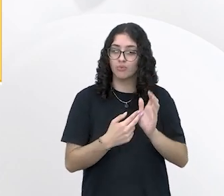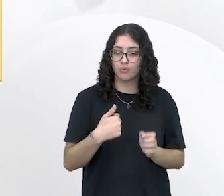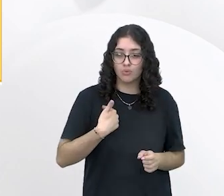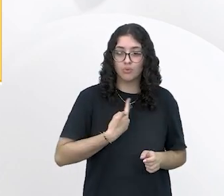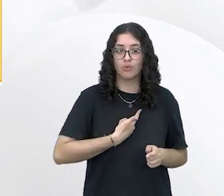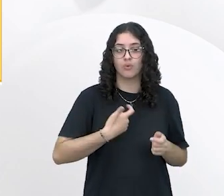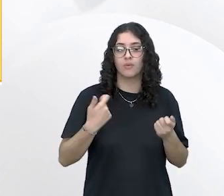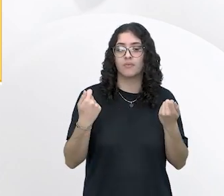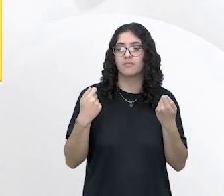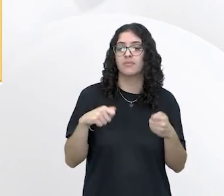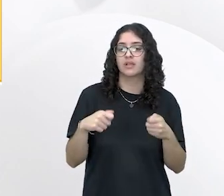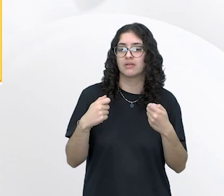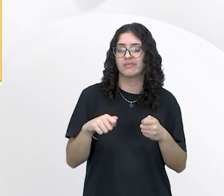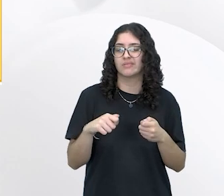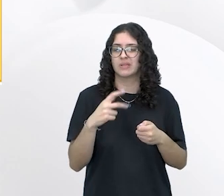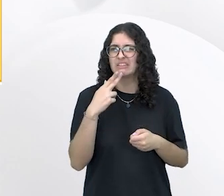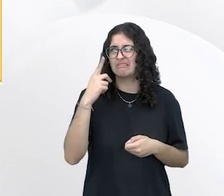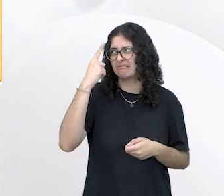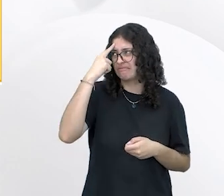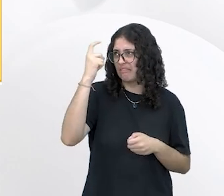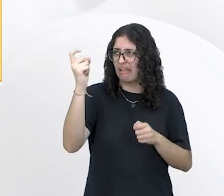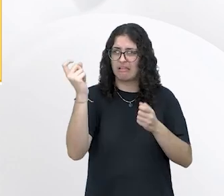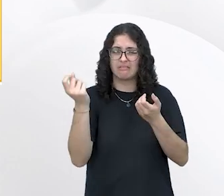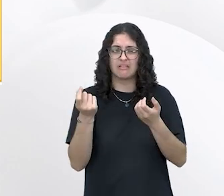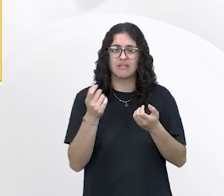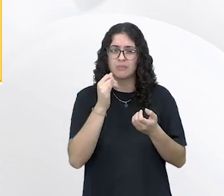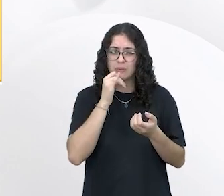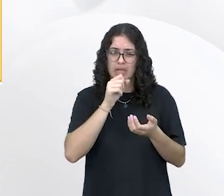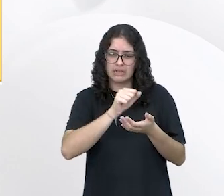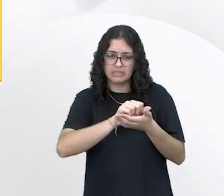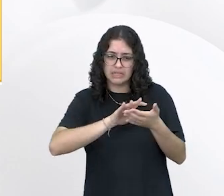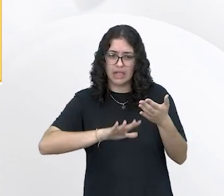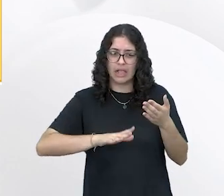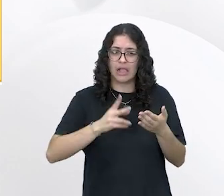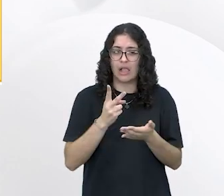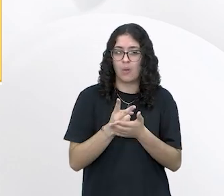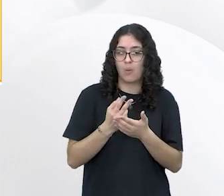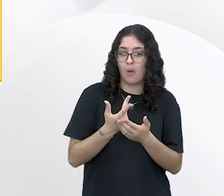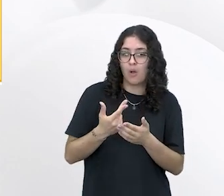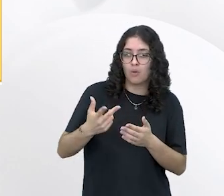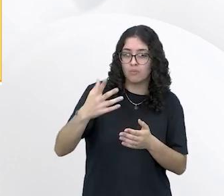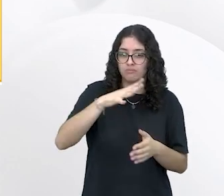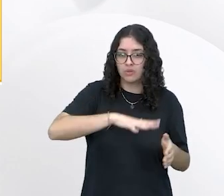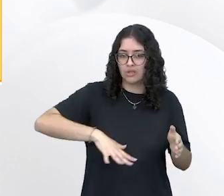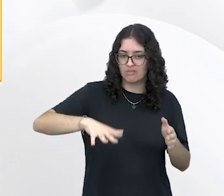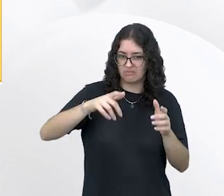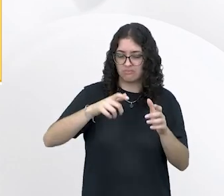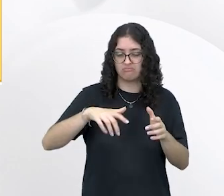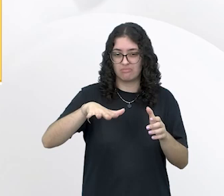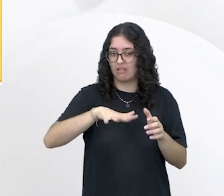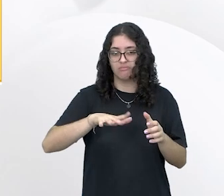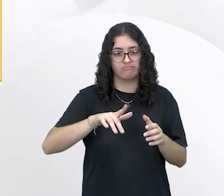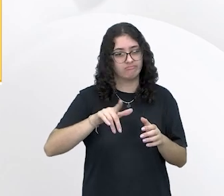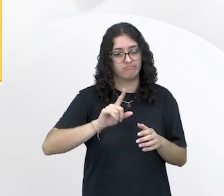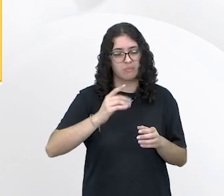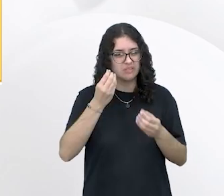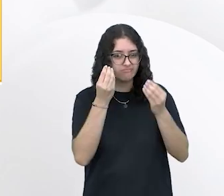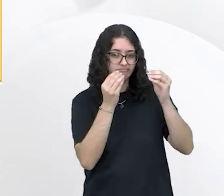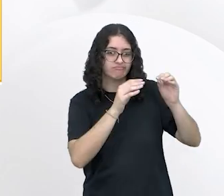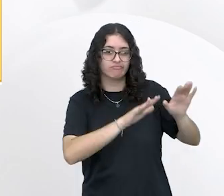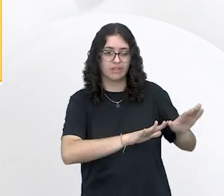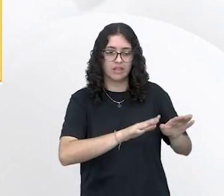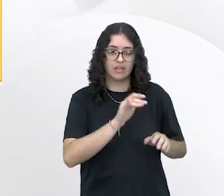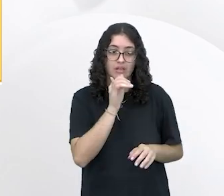devemos abandonar a ideia de que a mesma atividade é suficiente para toda a turma. Ao contrário, podemos